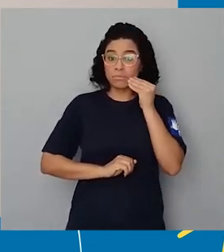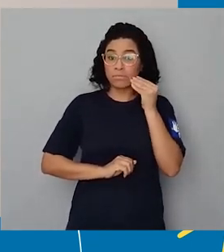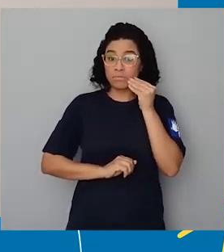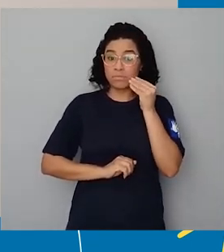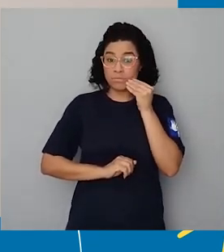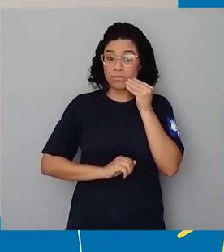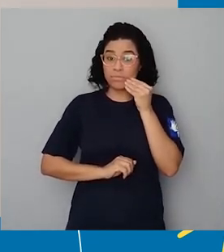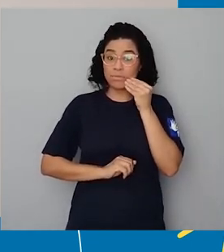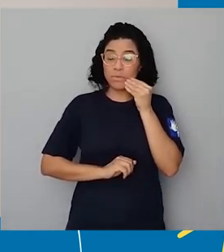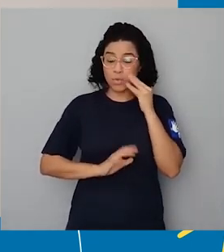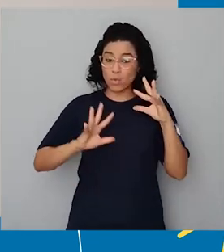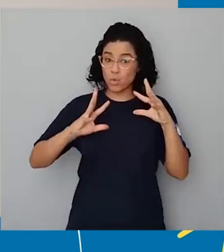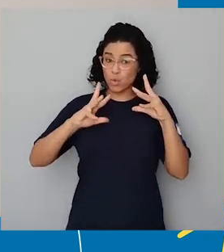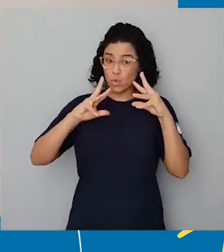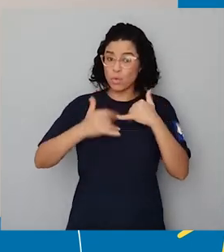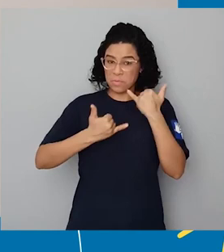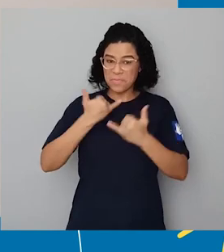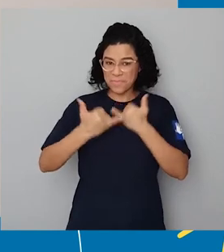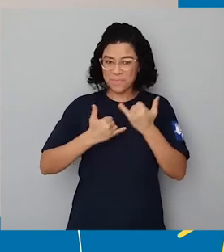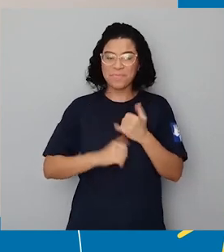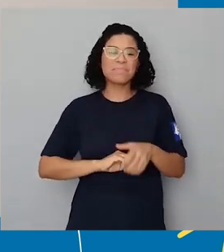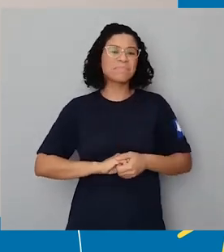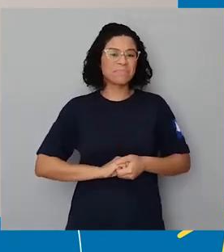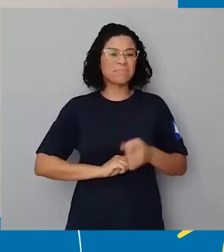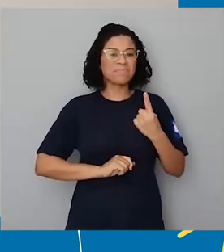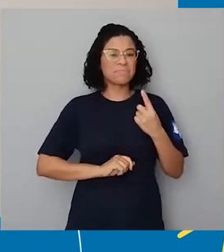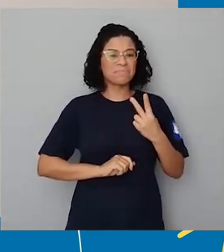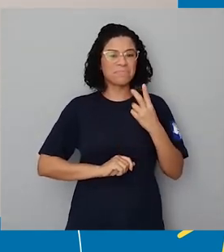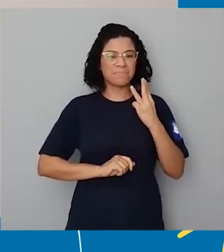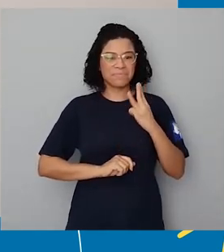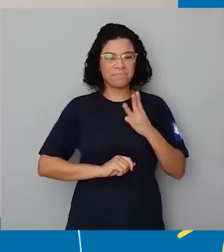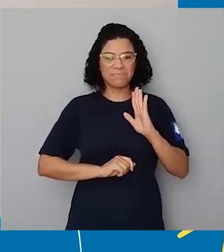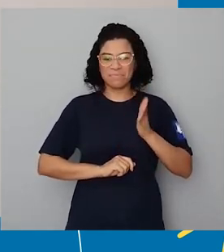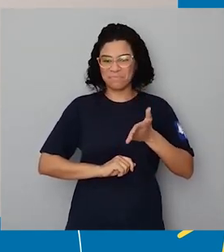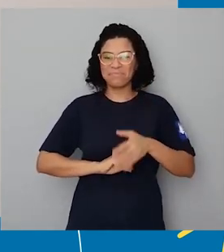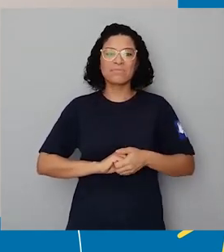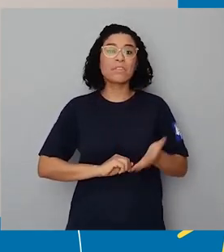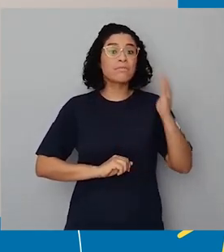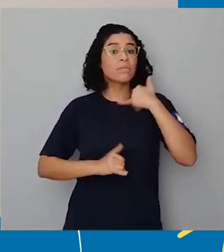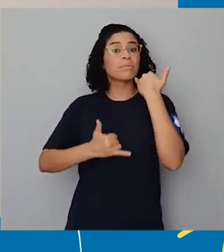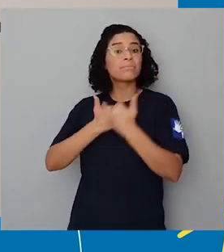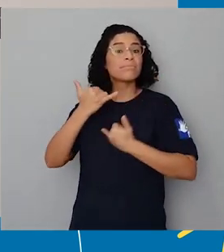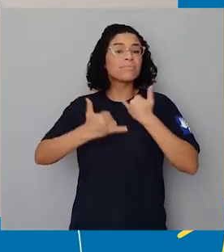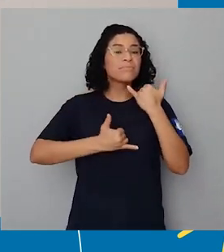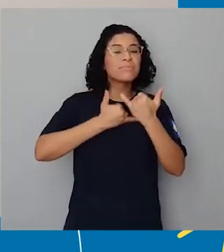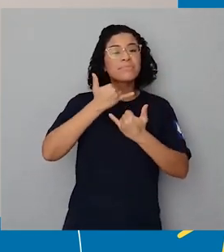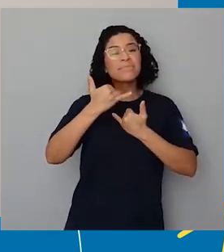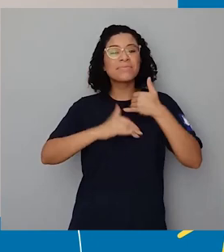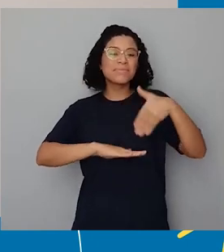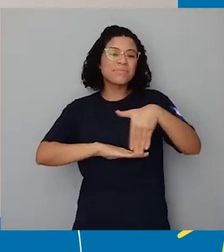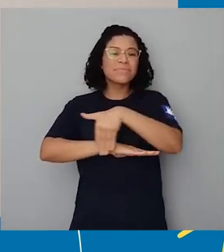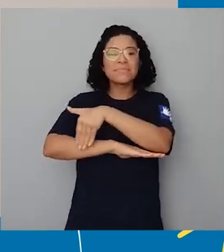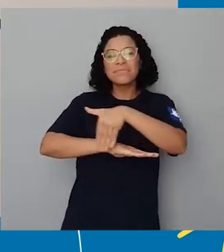Vamos tentar fazer a brincadeira completa? É um, é dois, é três. Vem brincar na rua de